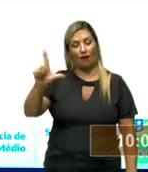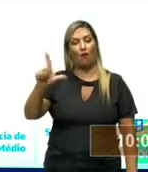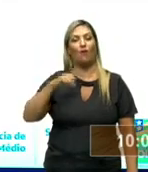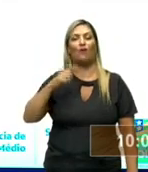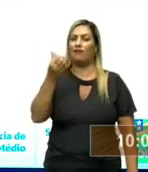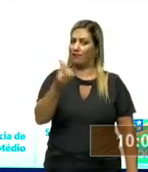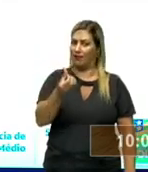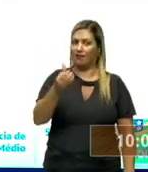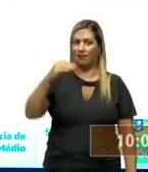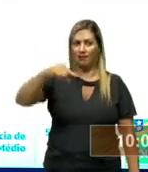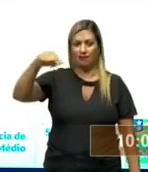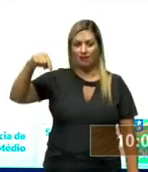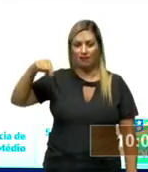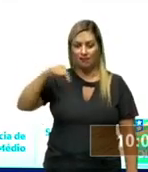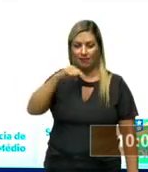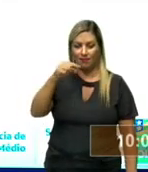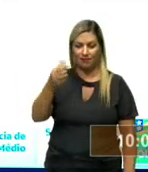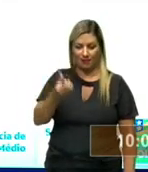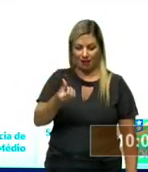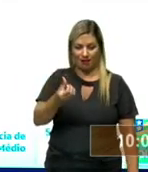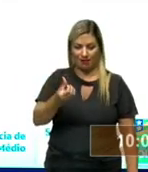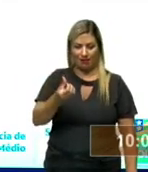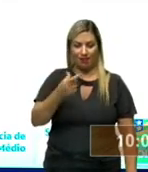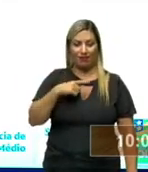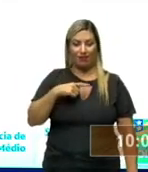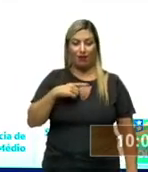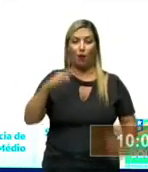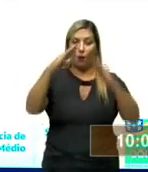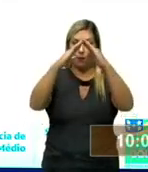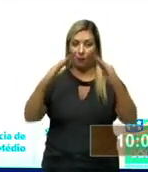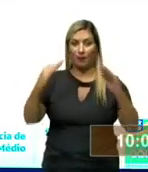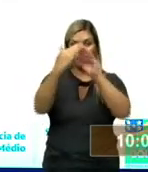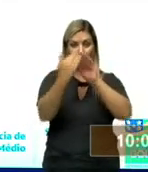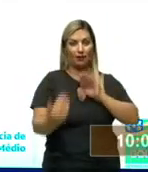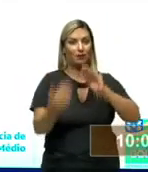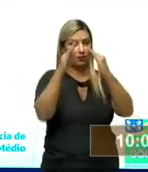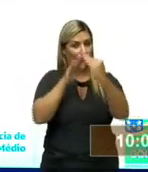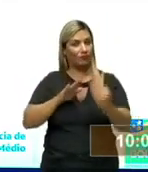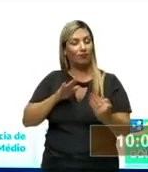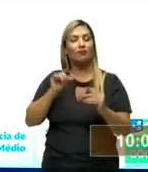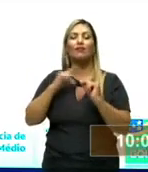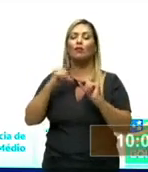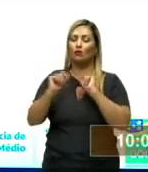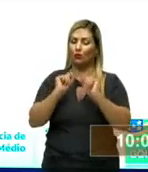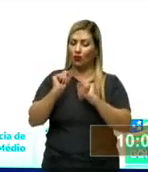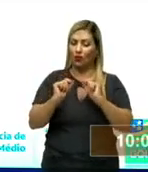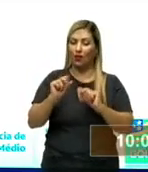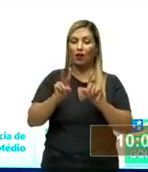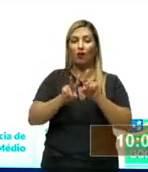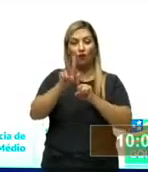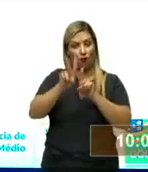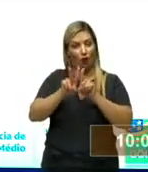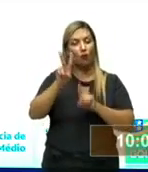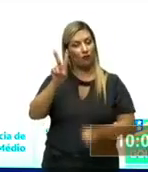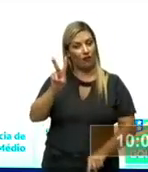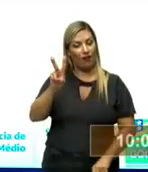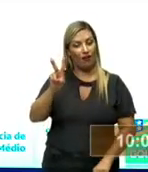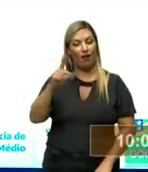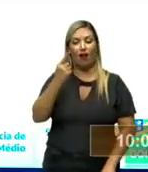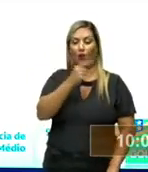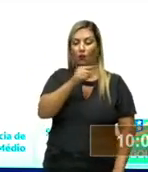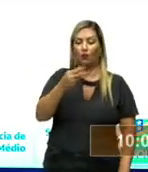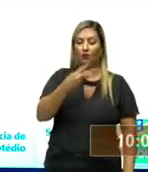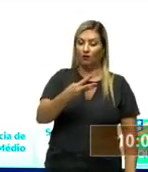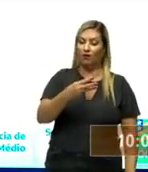continuar então sobre a nossa pirâmide aqui ó nós temos o seguinte é o volume dela é um